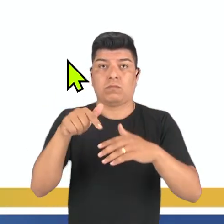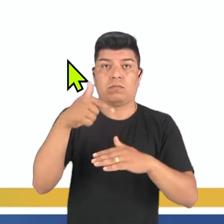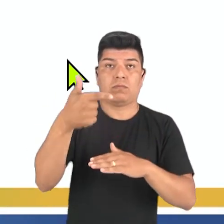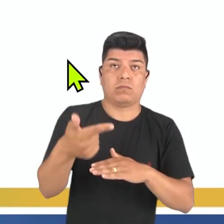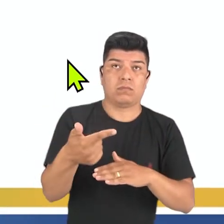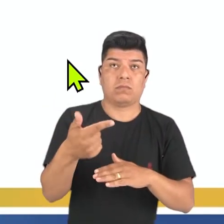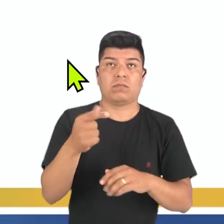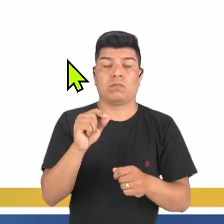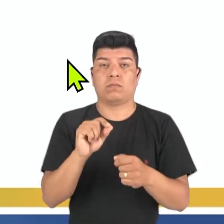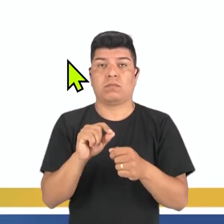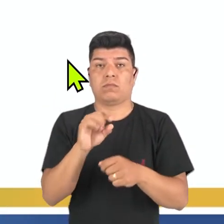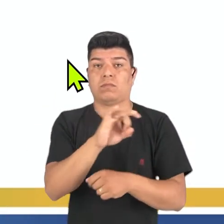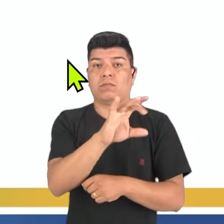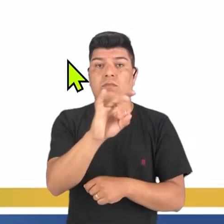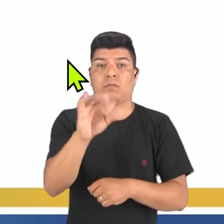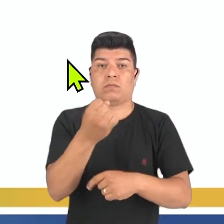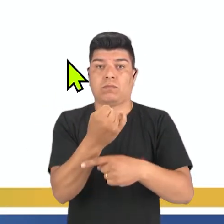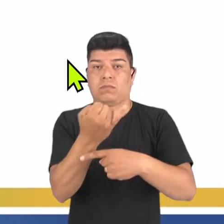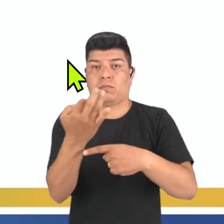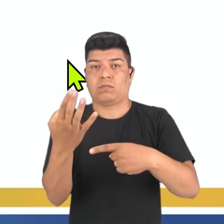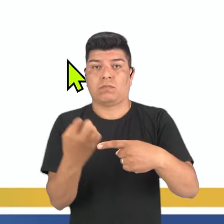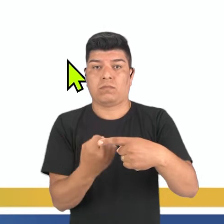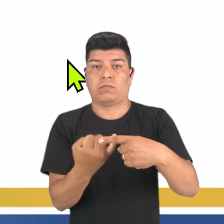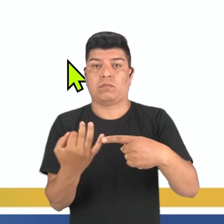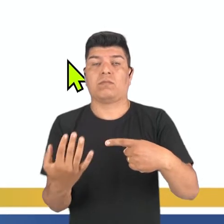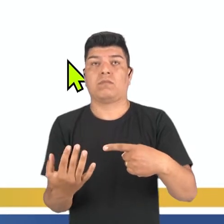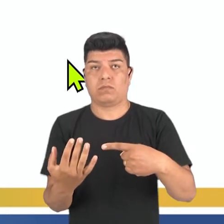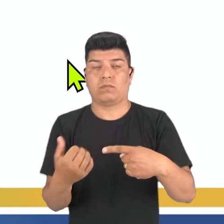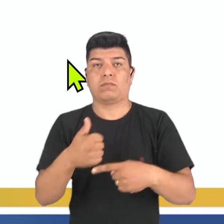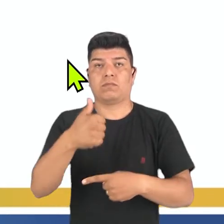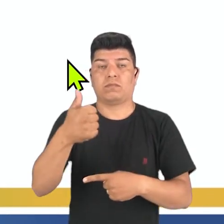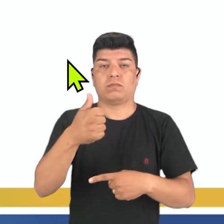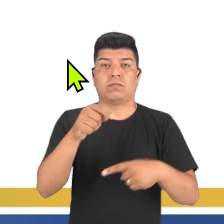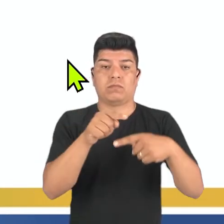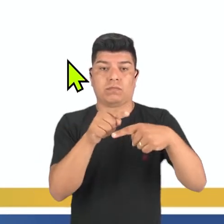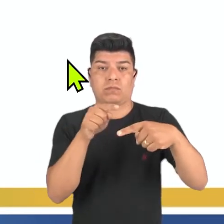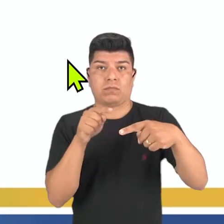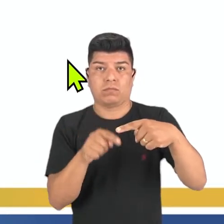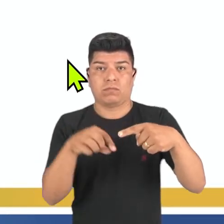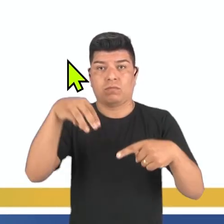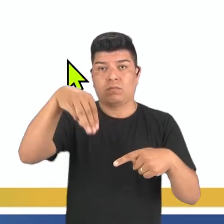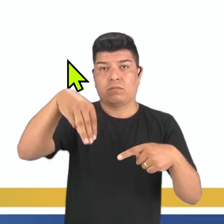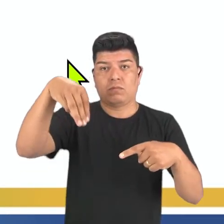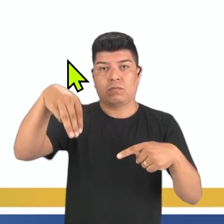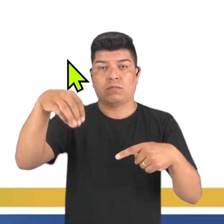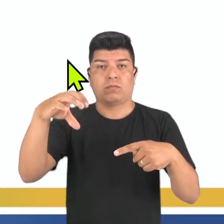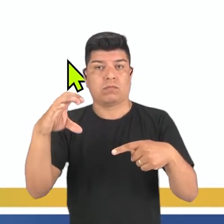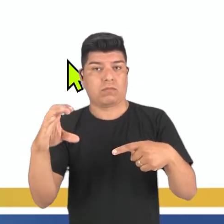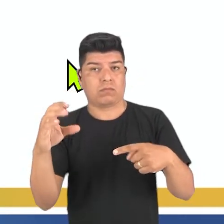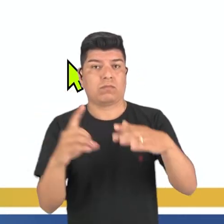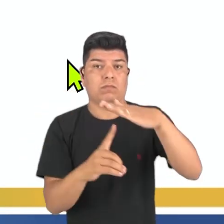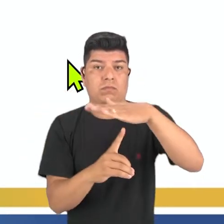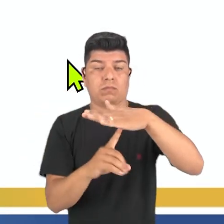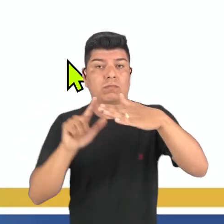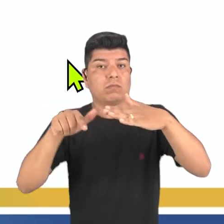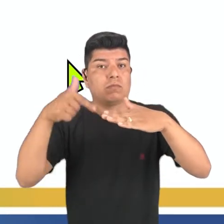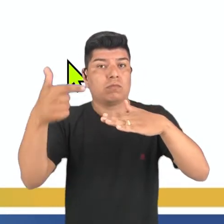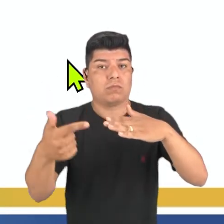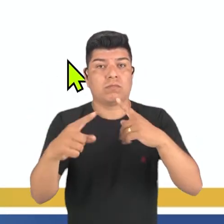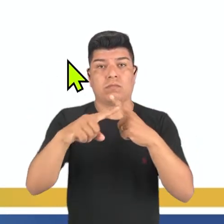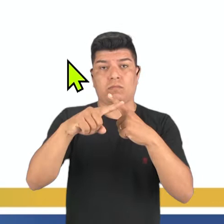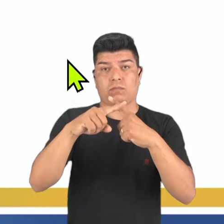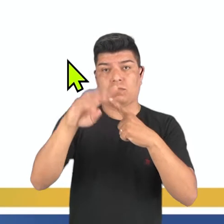depois a gente vai fazer para cada fração o seguinte passo. Primeiro você divide esse MMC pelo denominador e depois